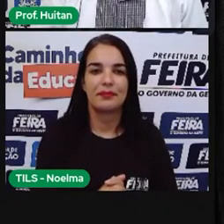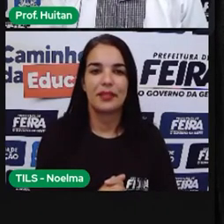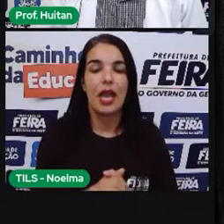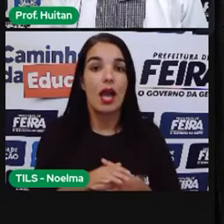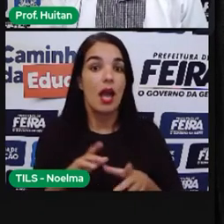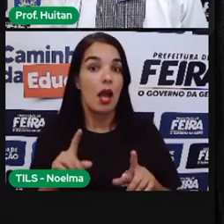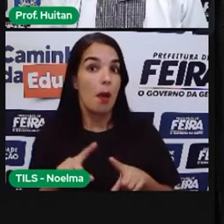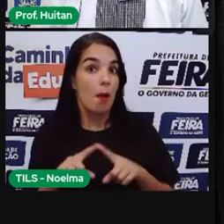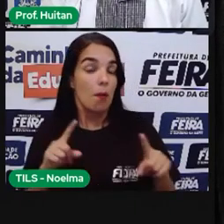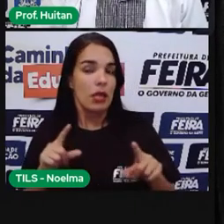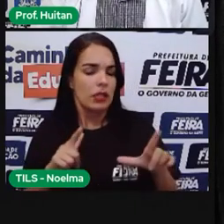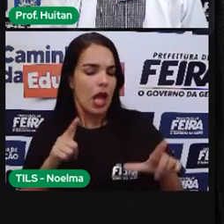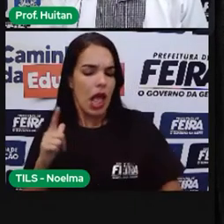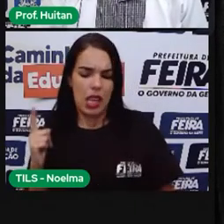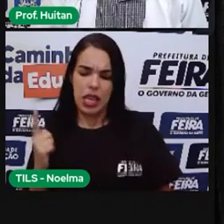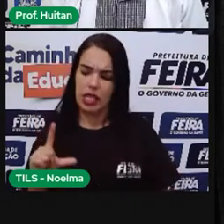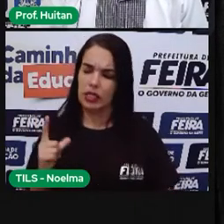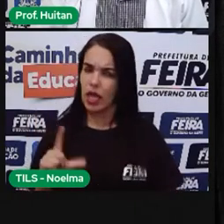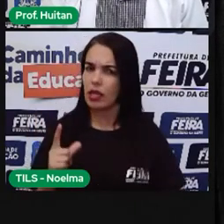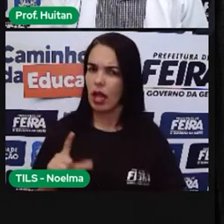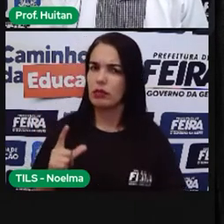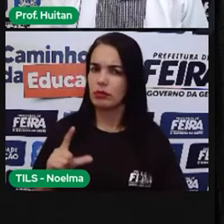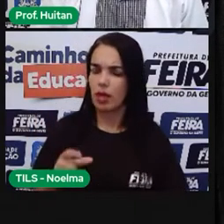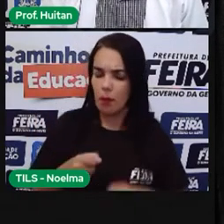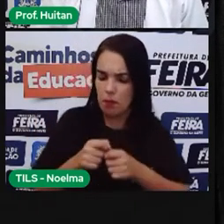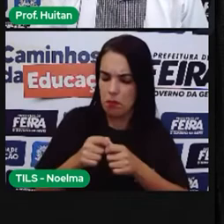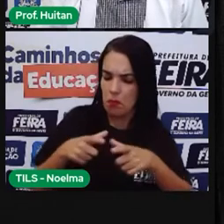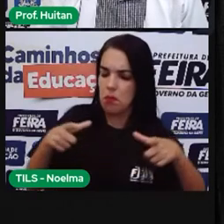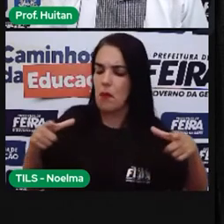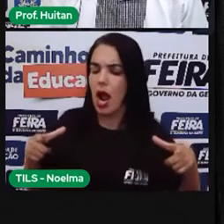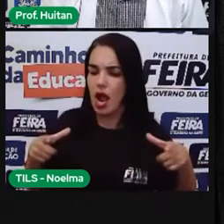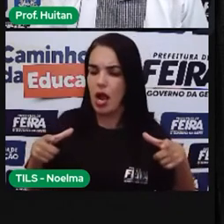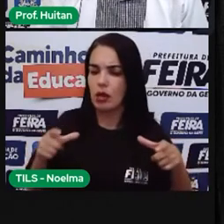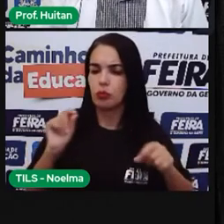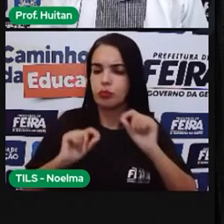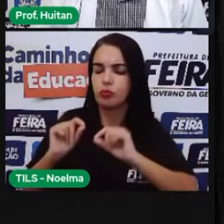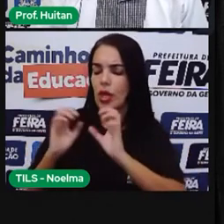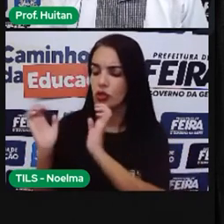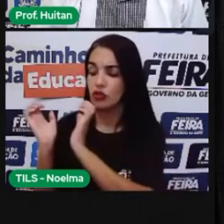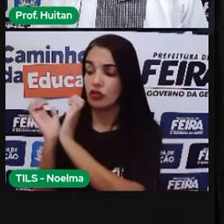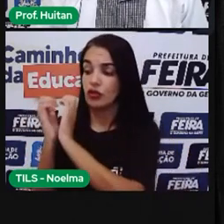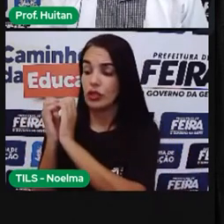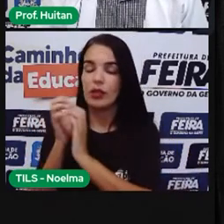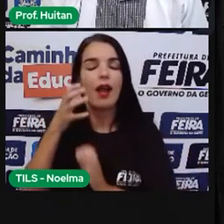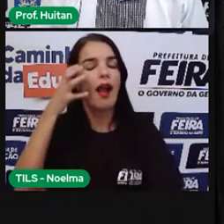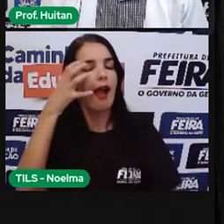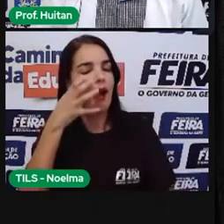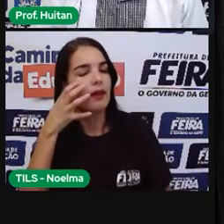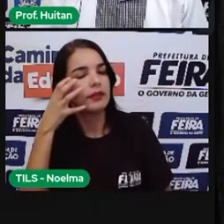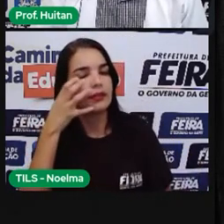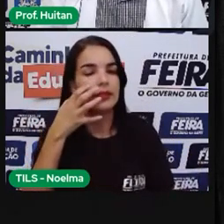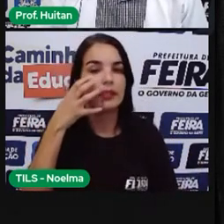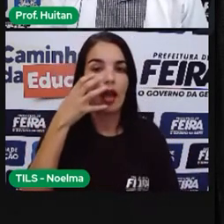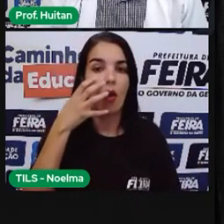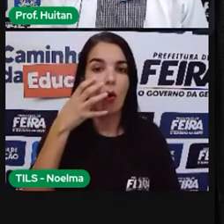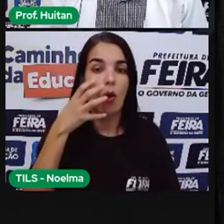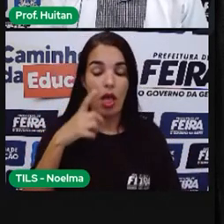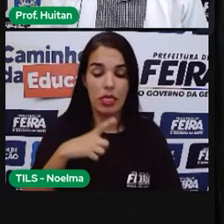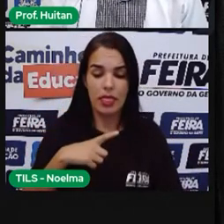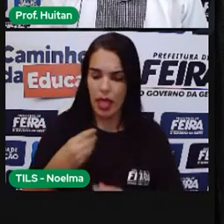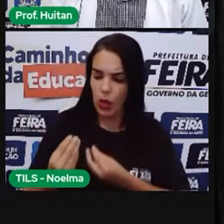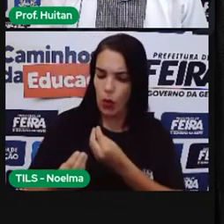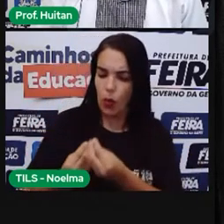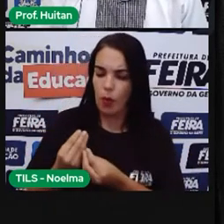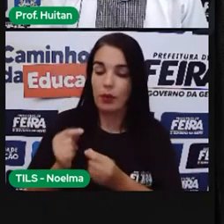Mas no âmbito da literatura, o gênero canção, como ele se faz valer